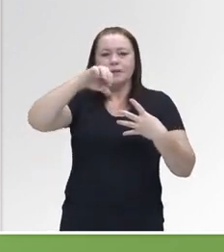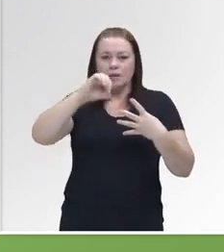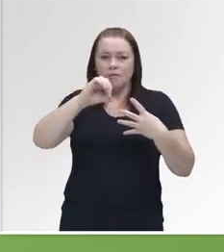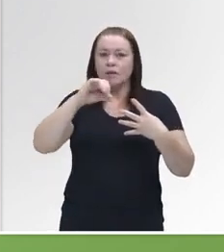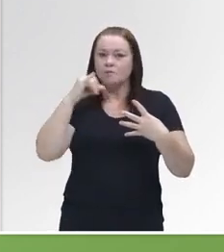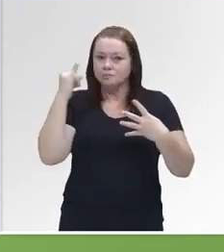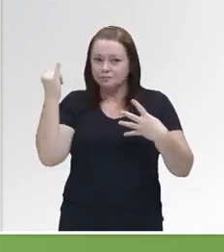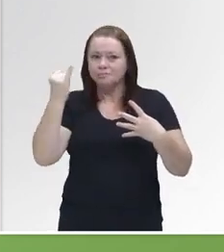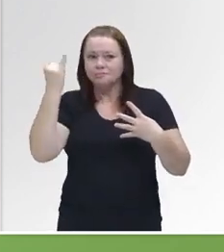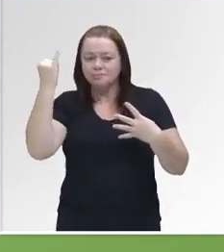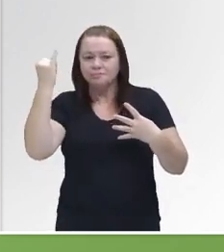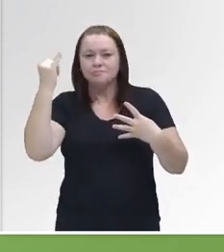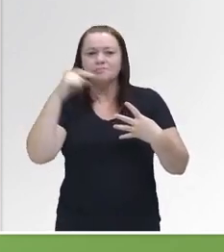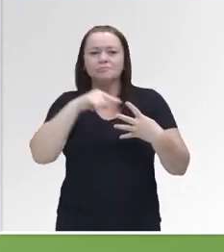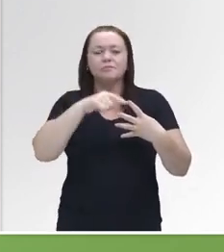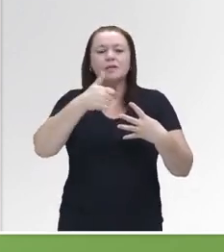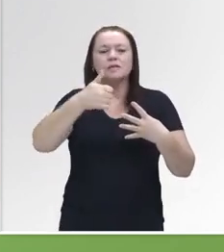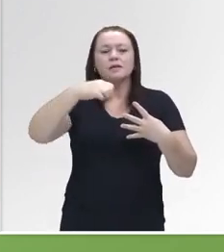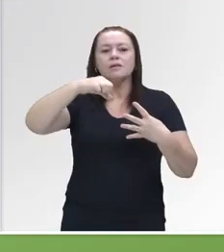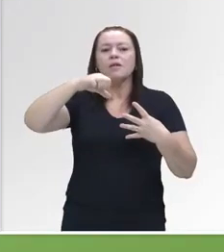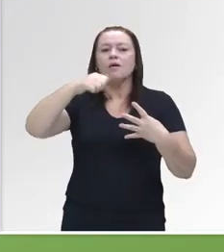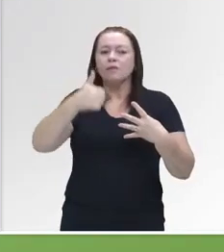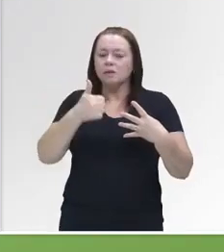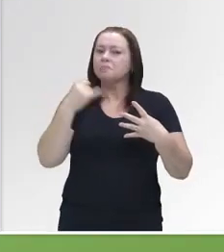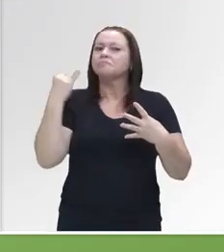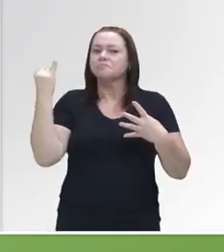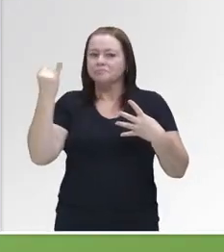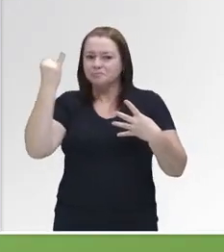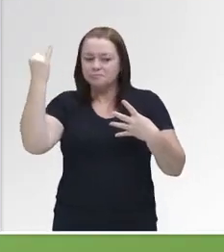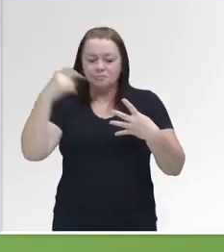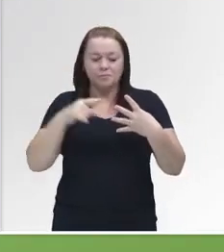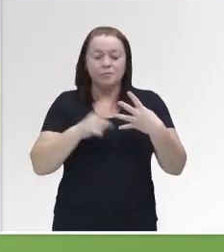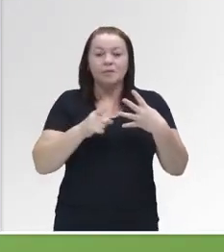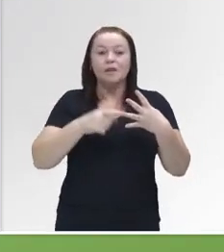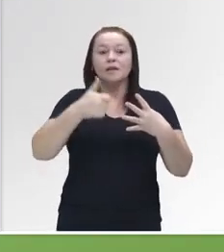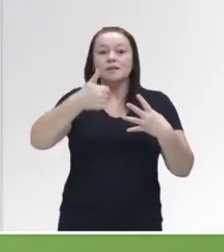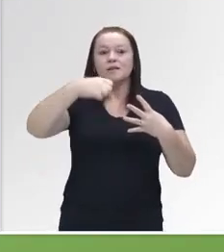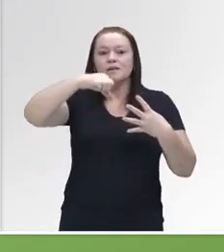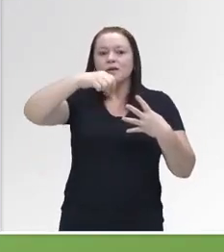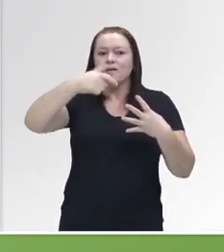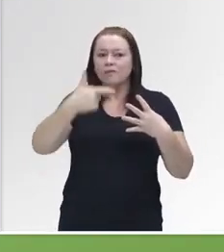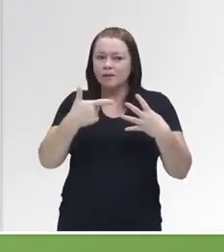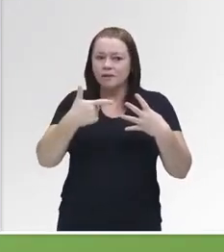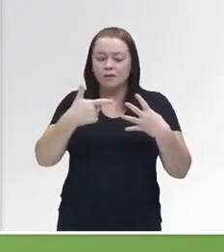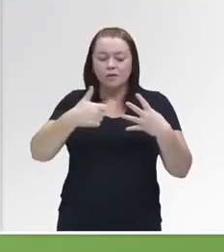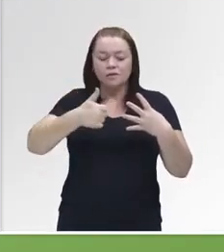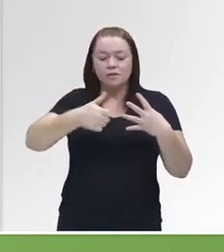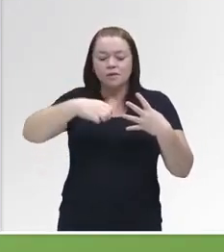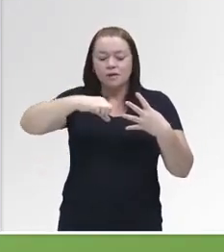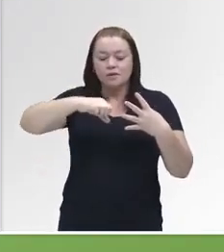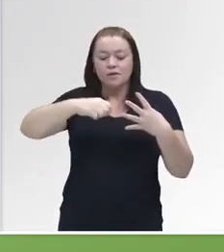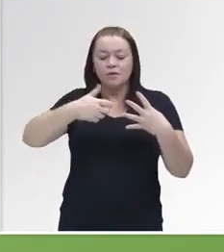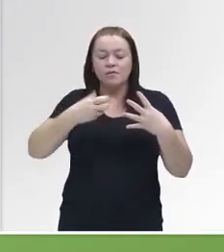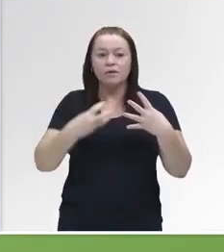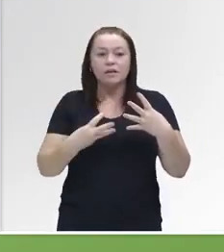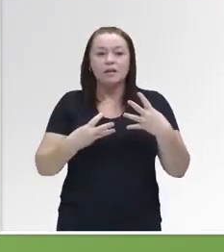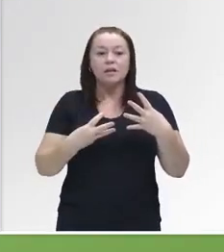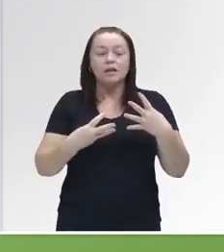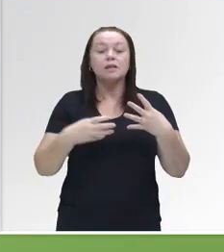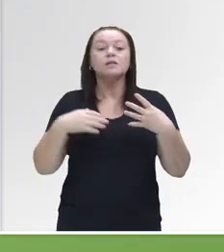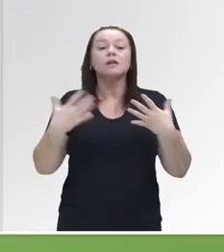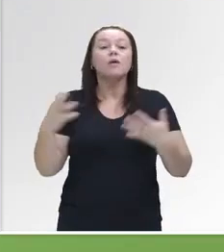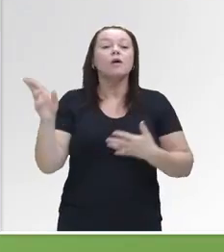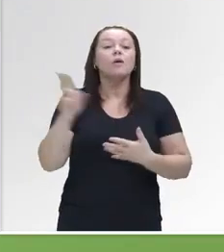importante. 191, também importante. 192, 193.